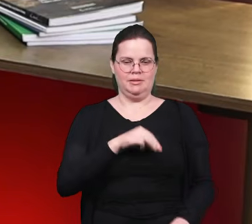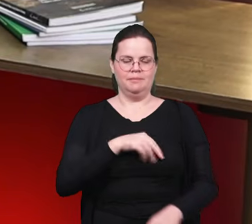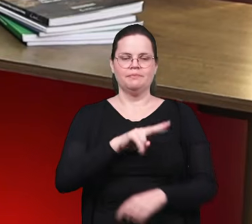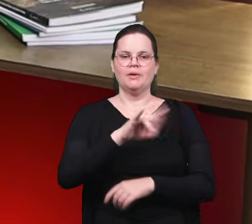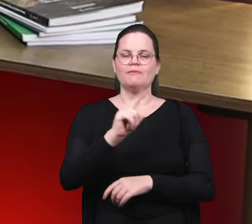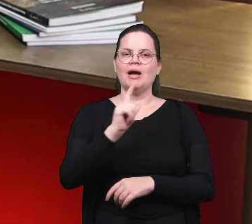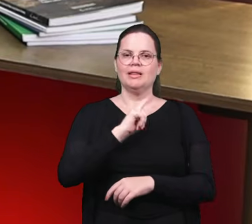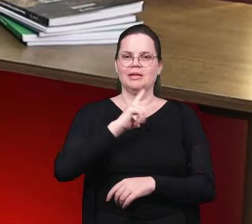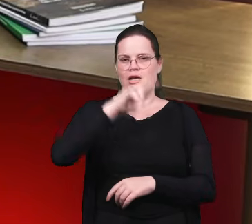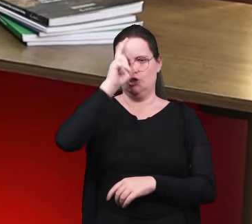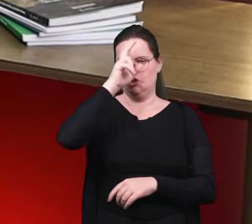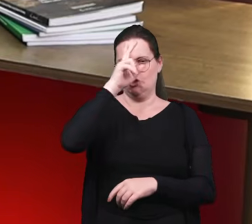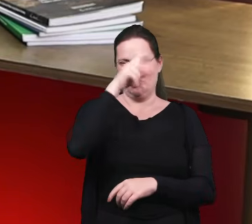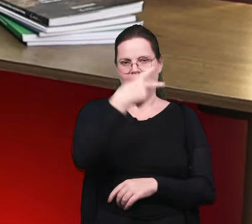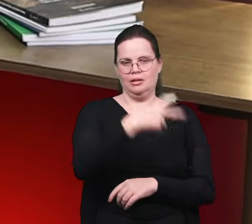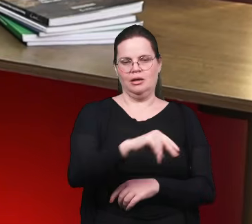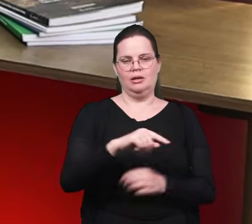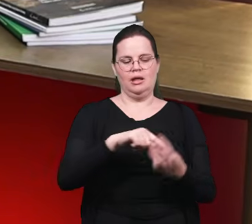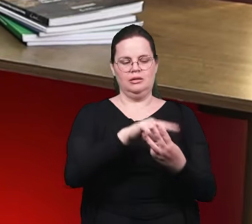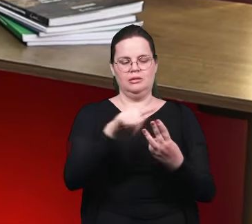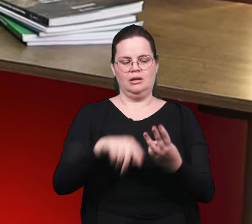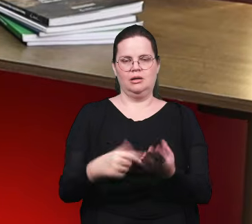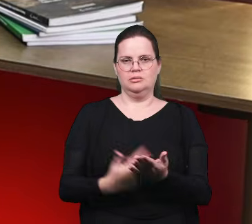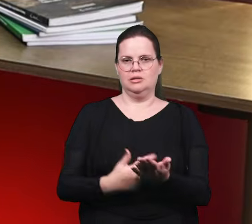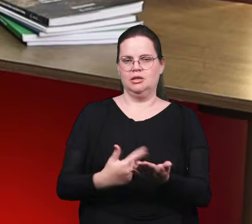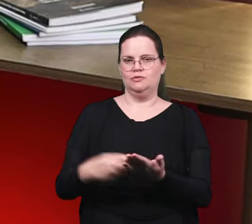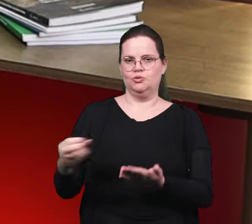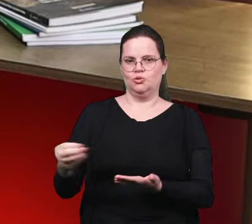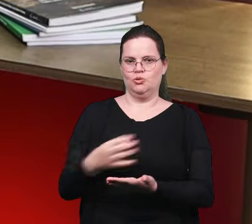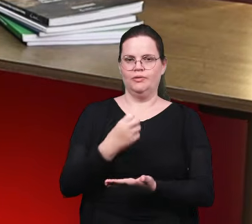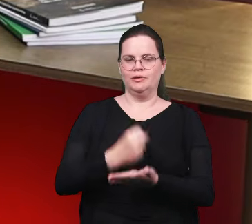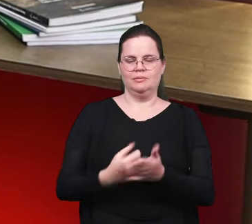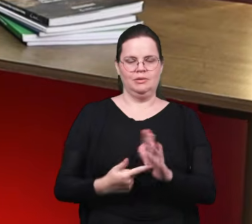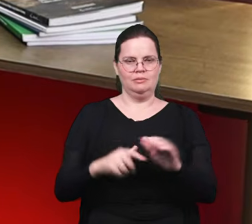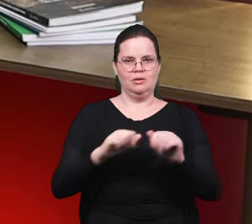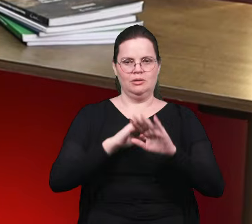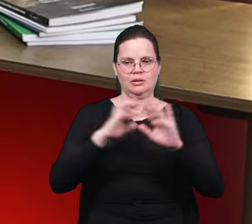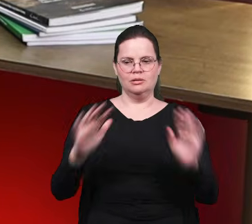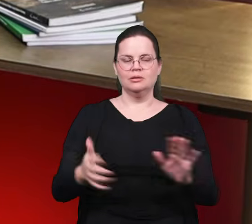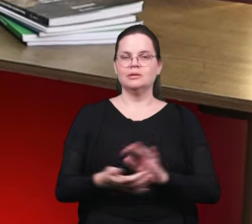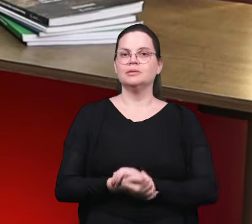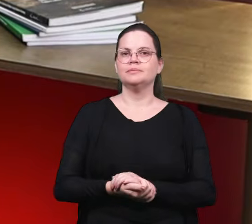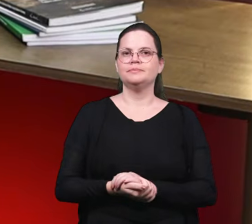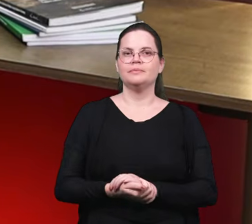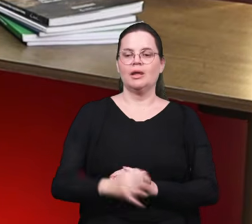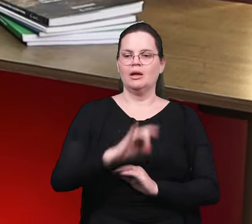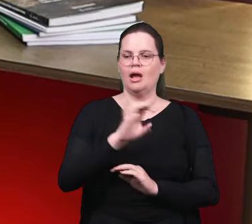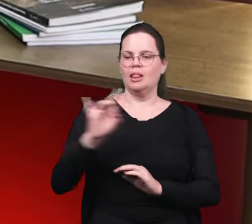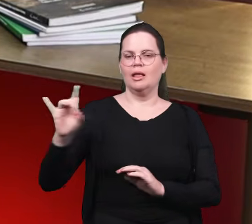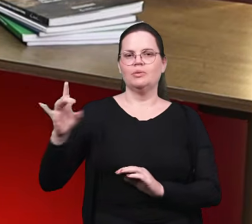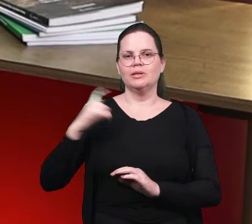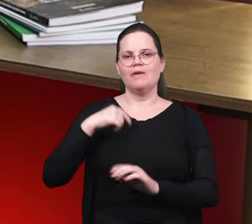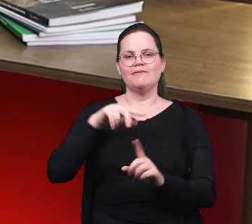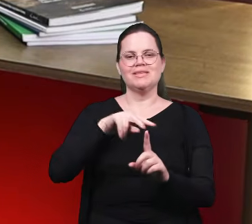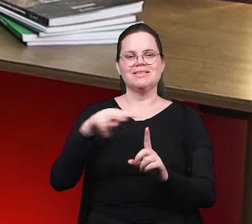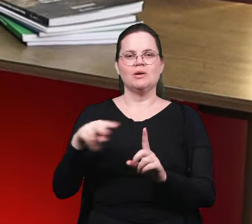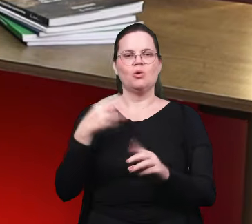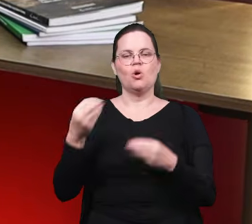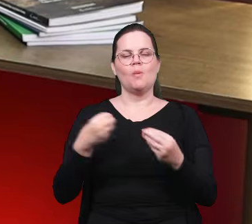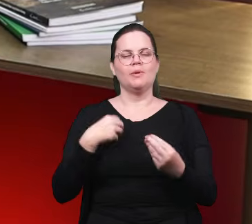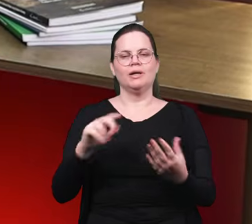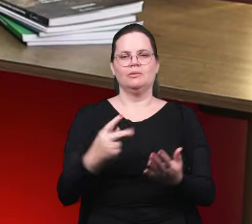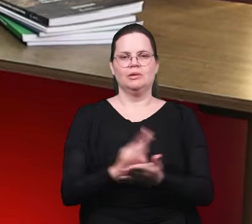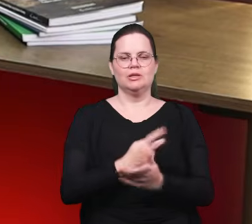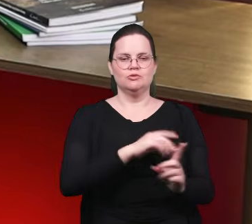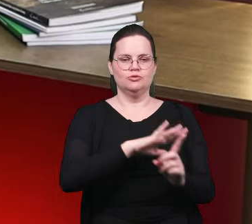né? Mostrando a importância desse momento, né? E o ponto de vista de cada autor ali. Isso é muito importante